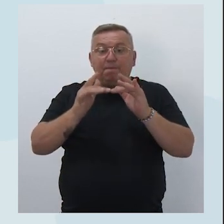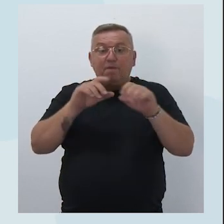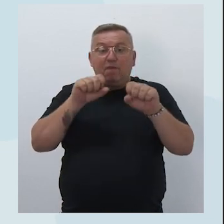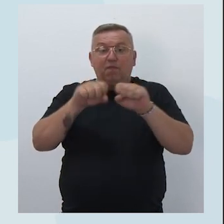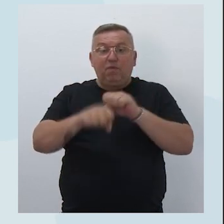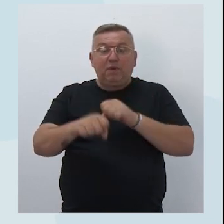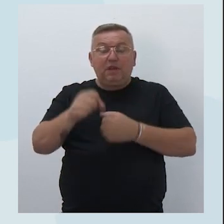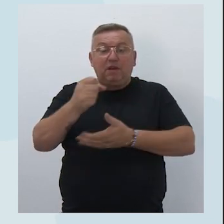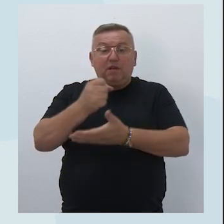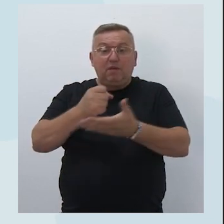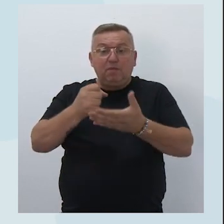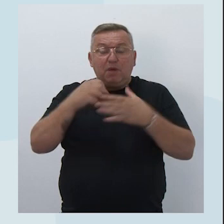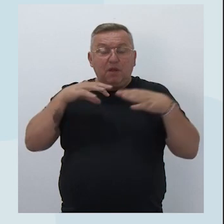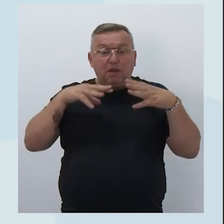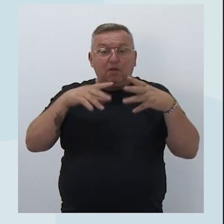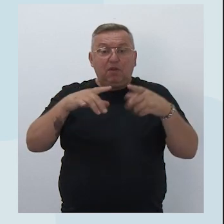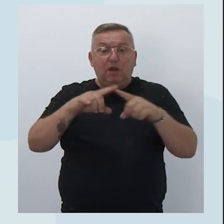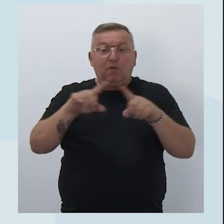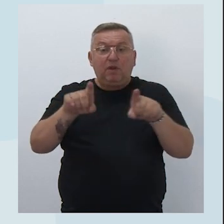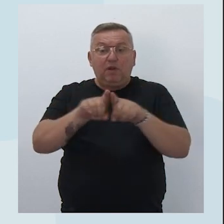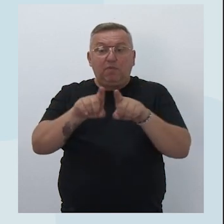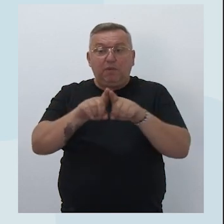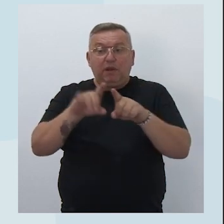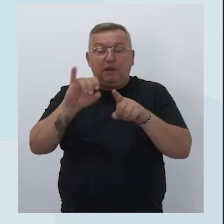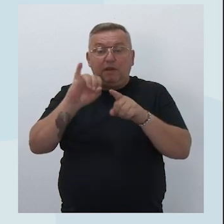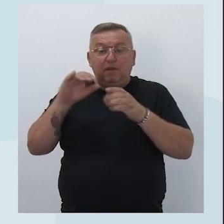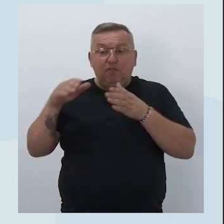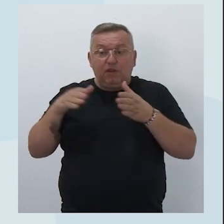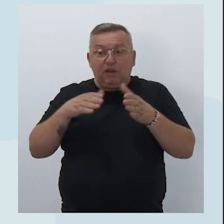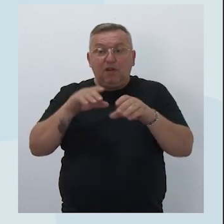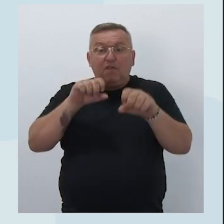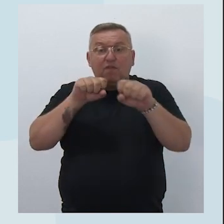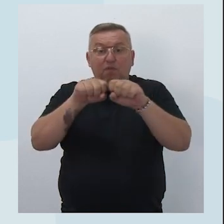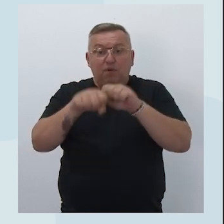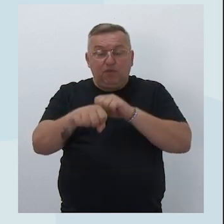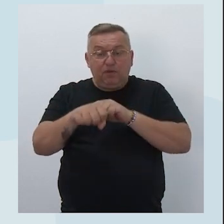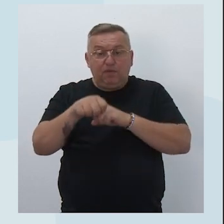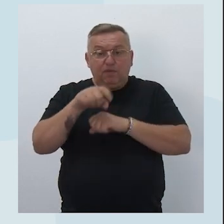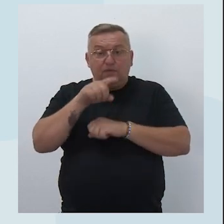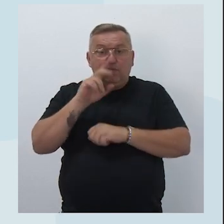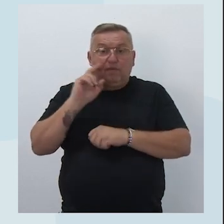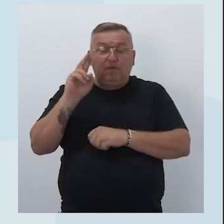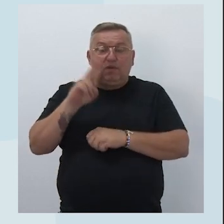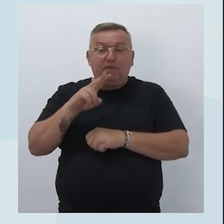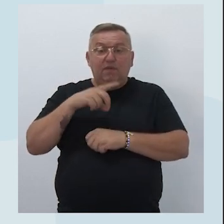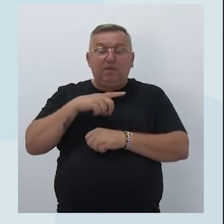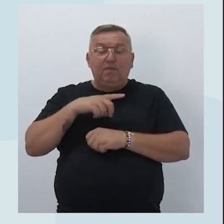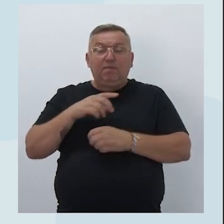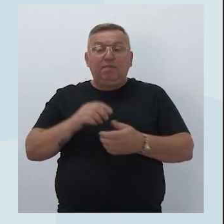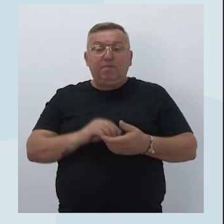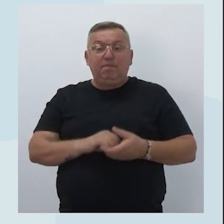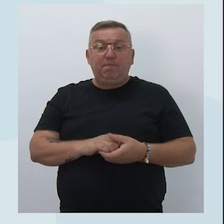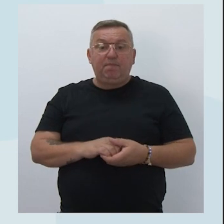formação geral básica e os itinerários formativos. Vocês três transmitem, por favor.